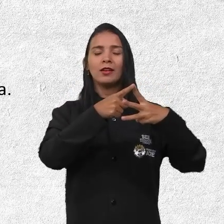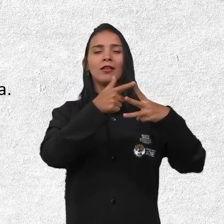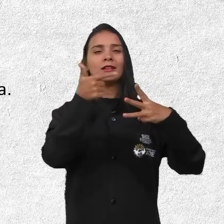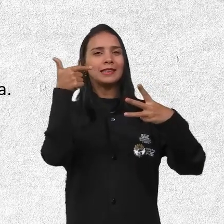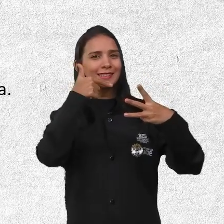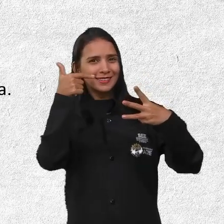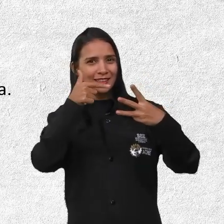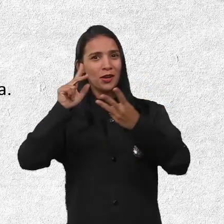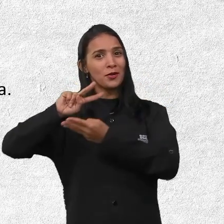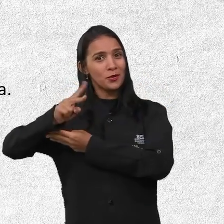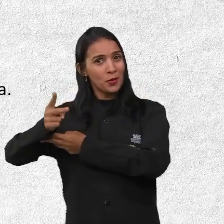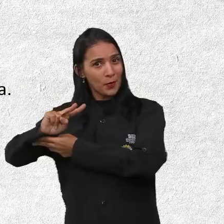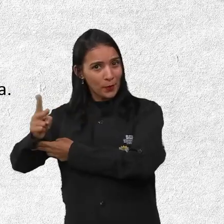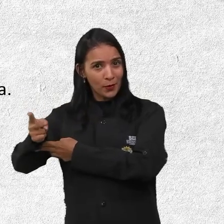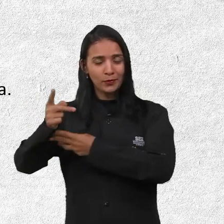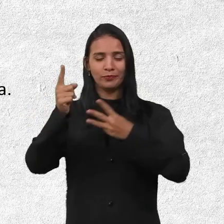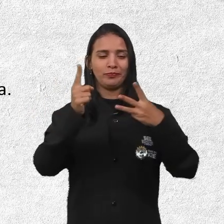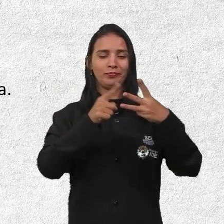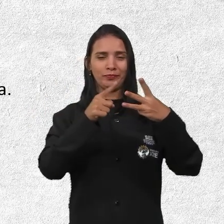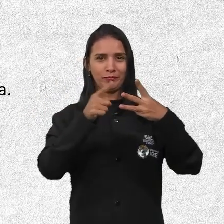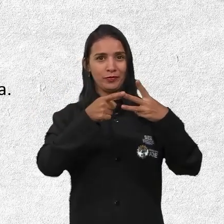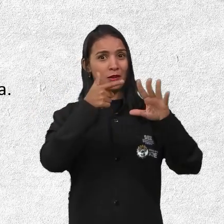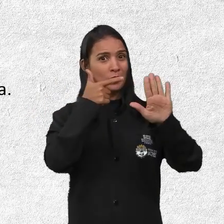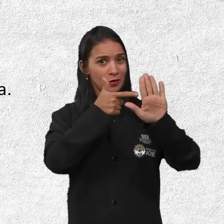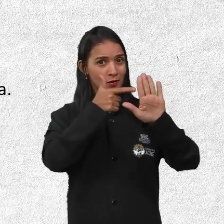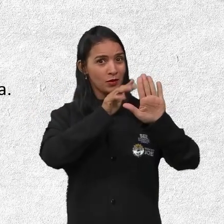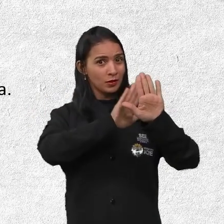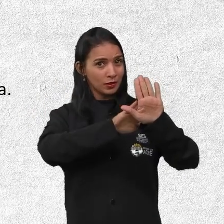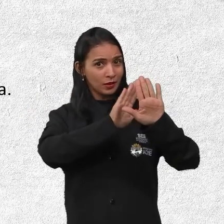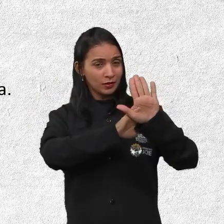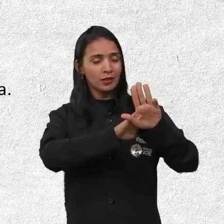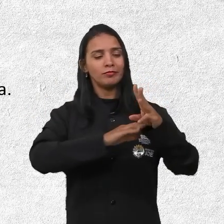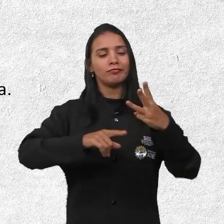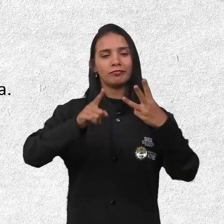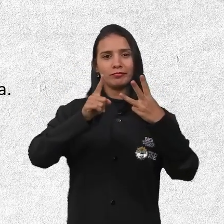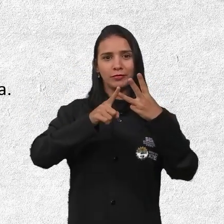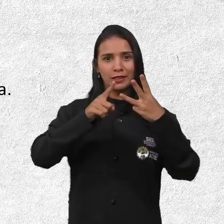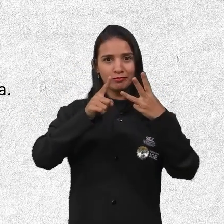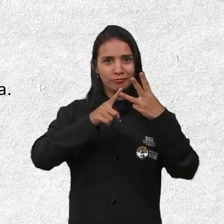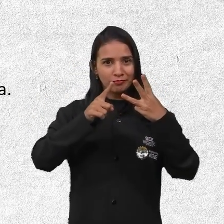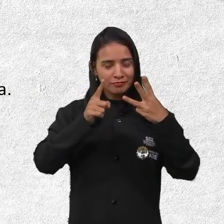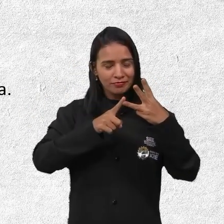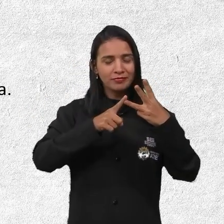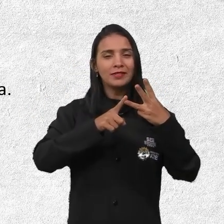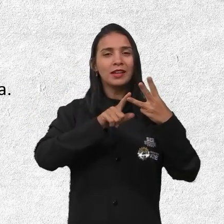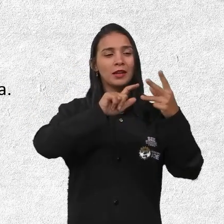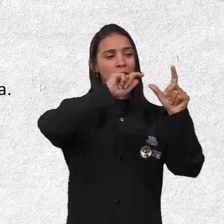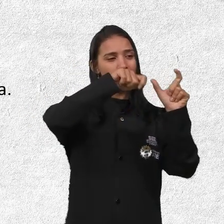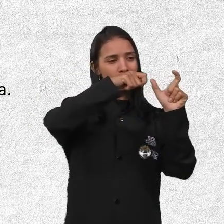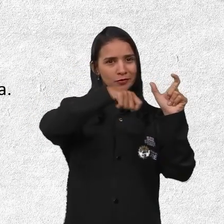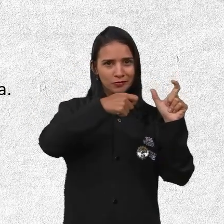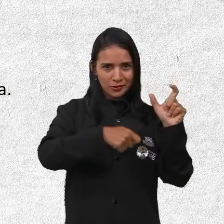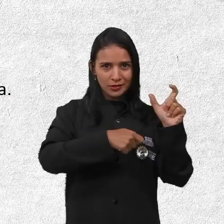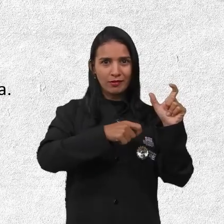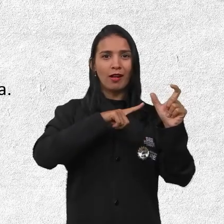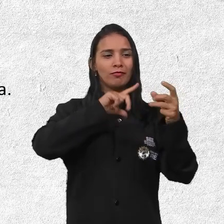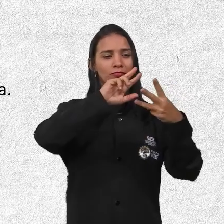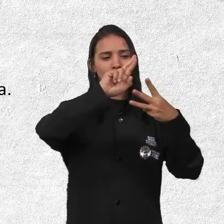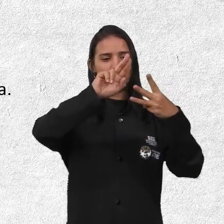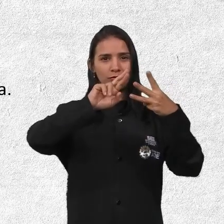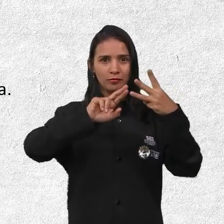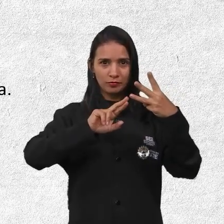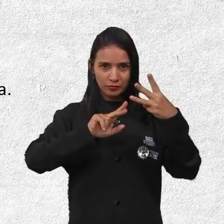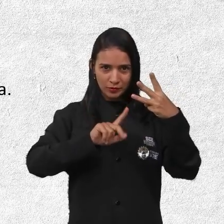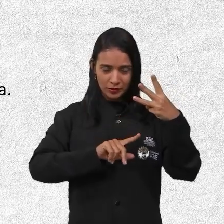essa significação? Então vamos à letra B, segura aí a letra A. Só existe polissemia, pois